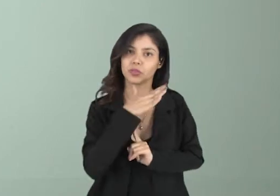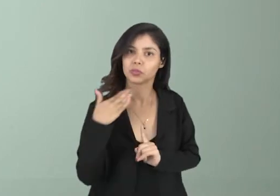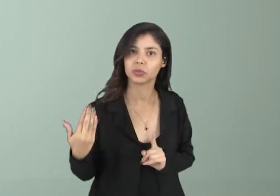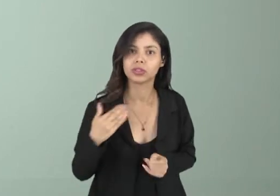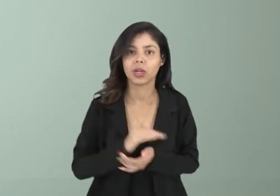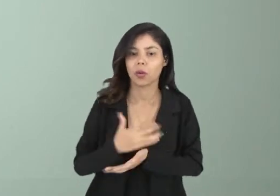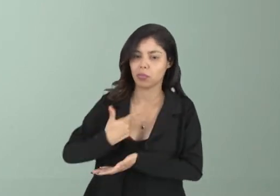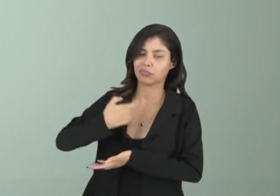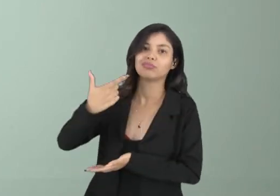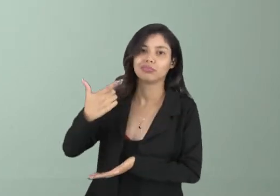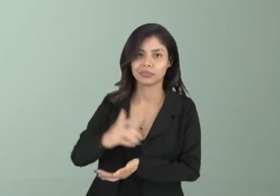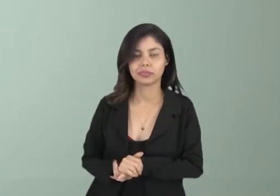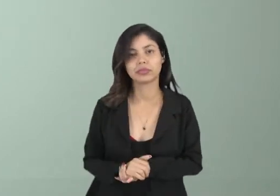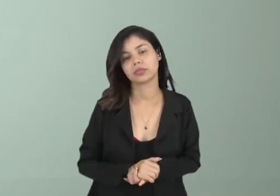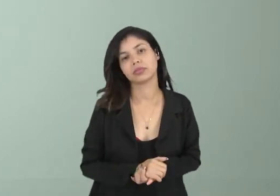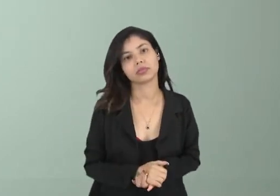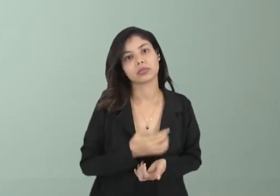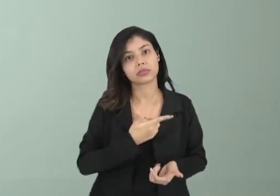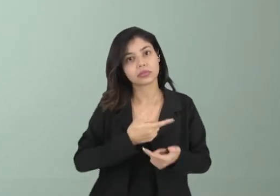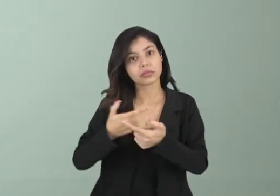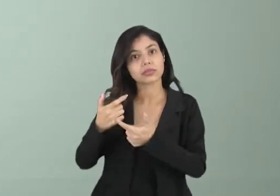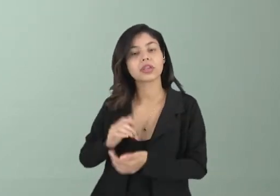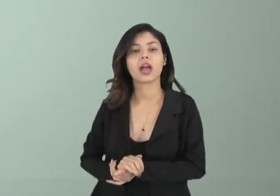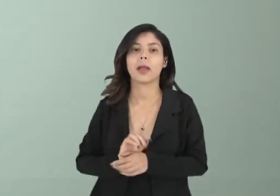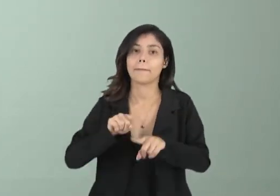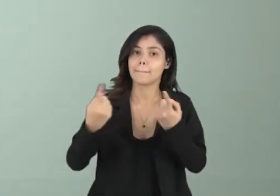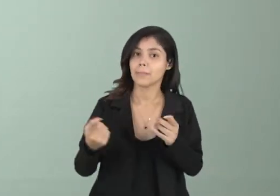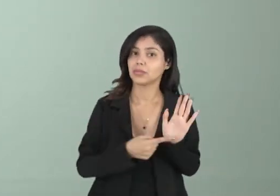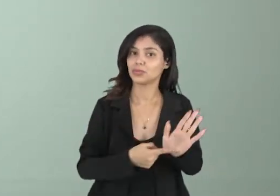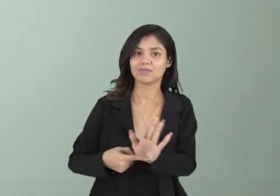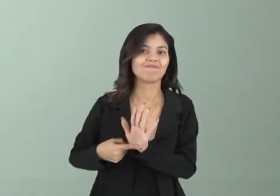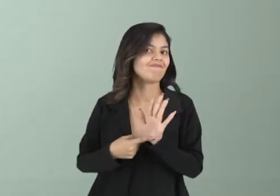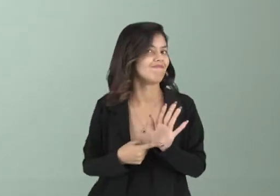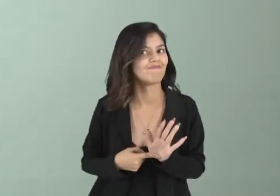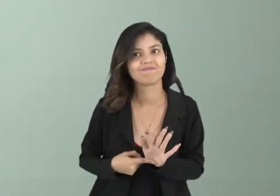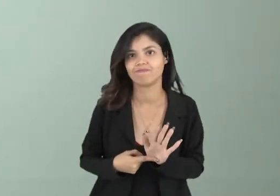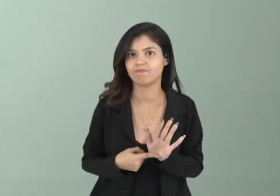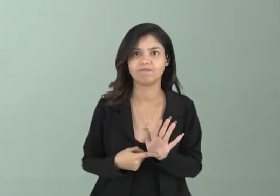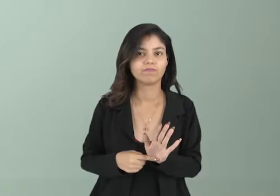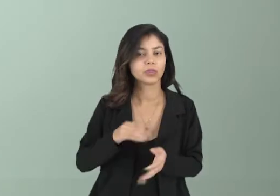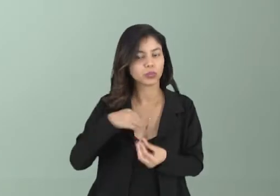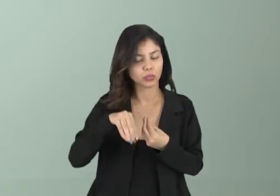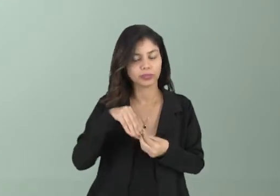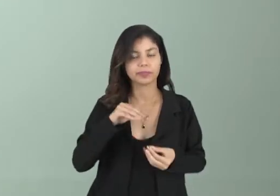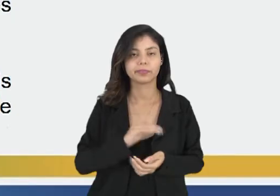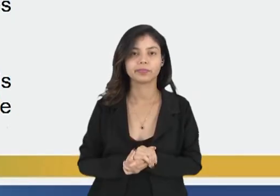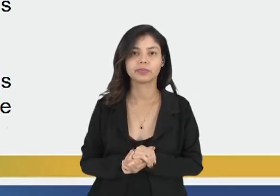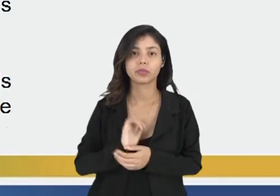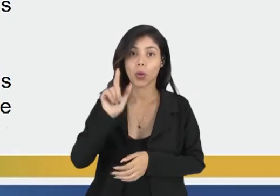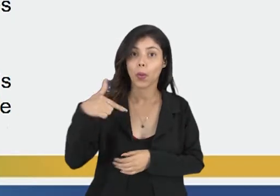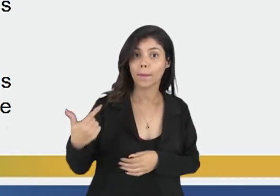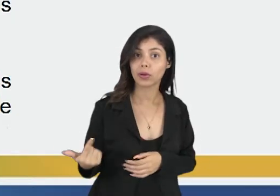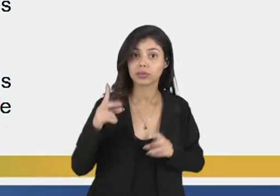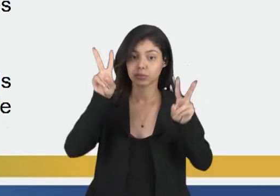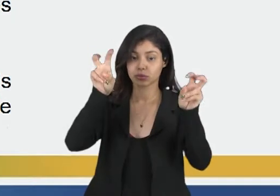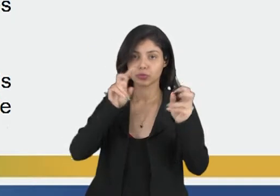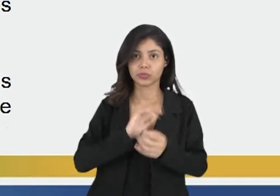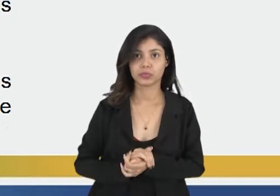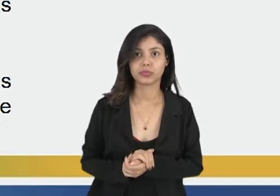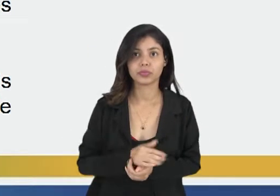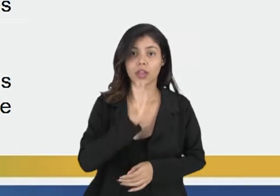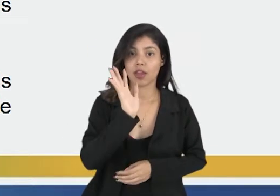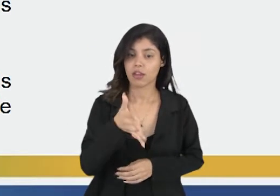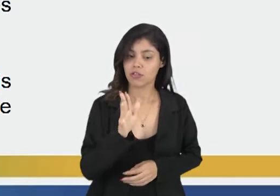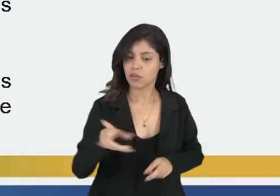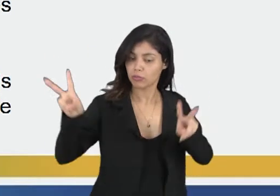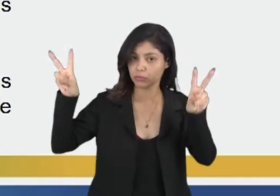ao ser baleada em um tiroteio, mas não mostra quem são as pessoas envolvidas. Vamos lá para os próximos títulos.